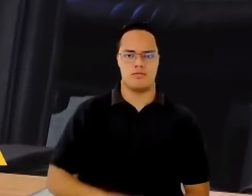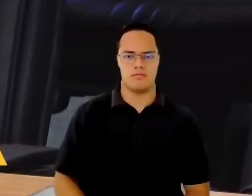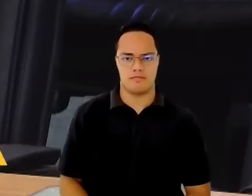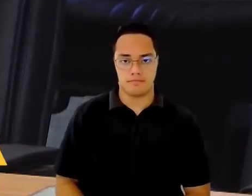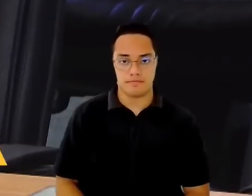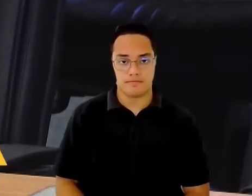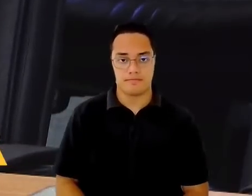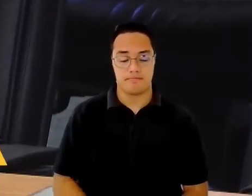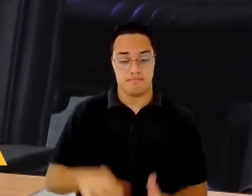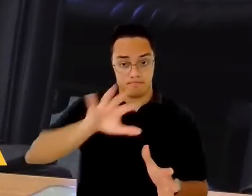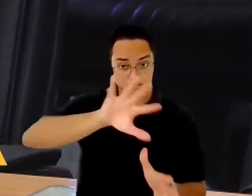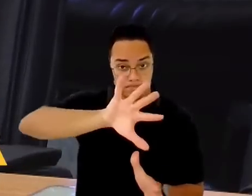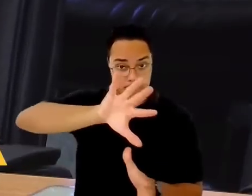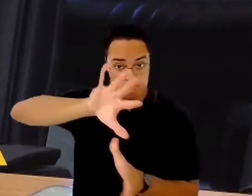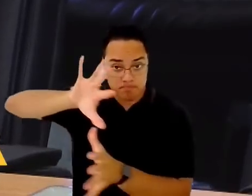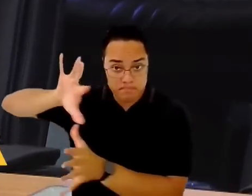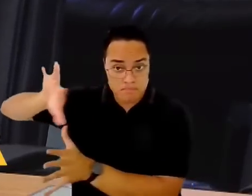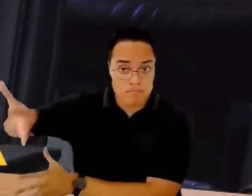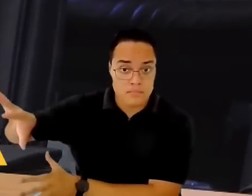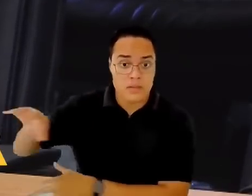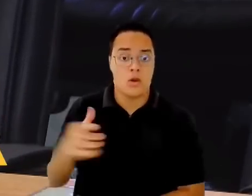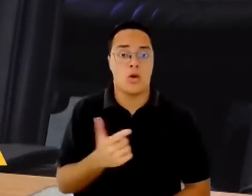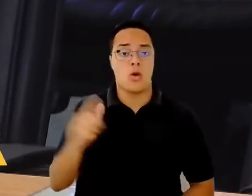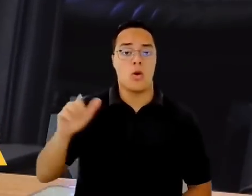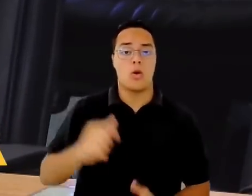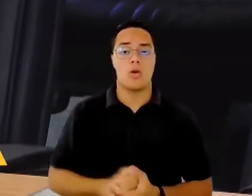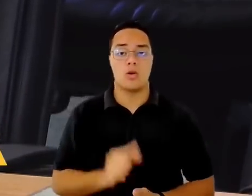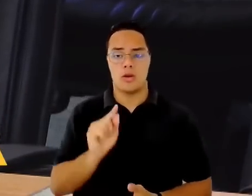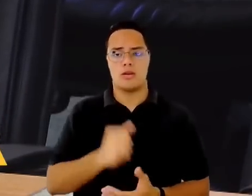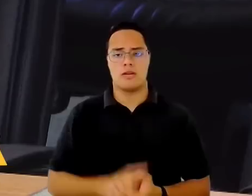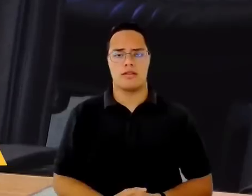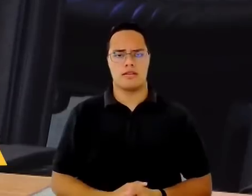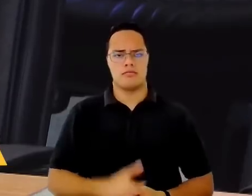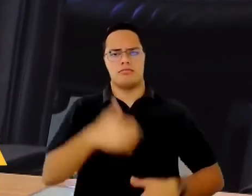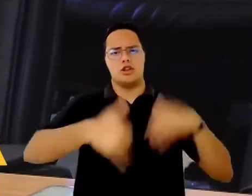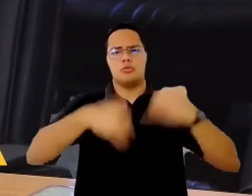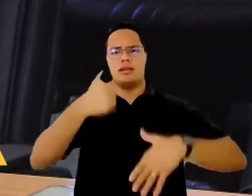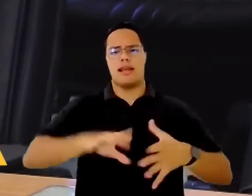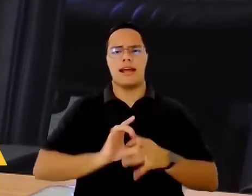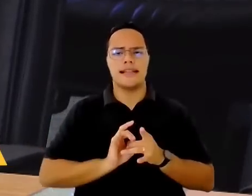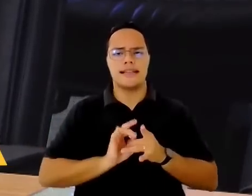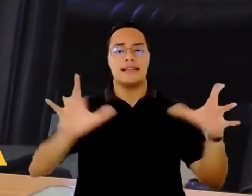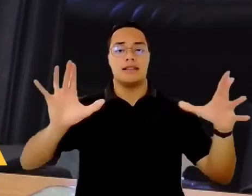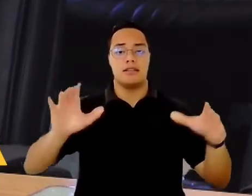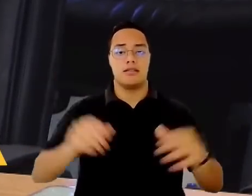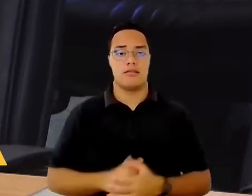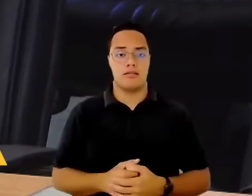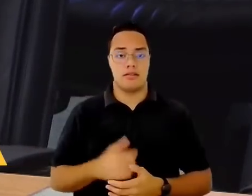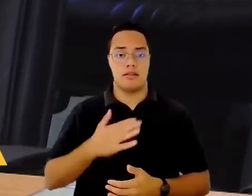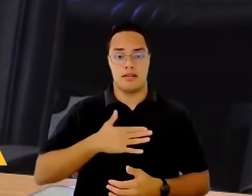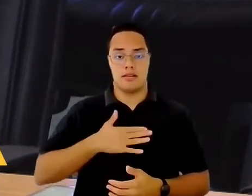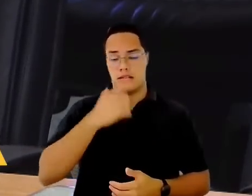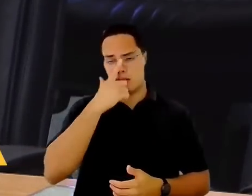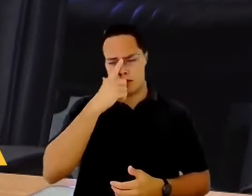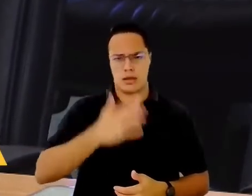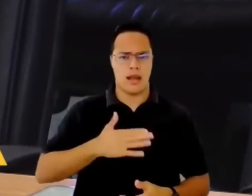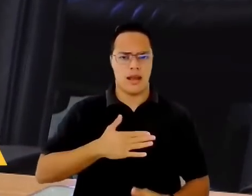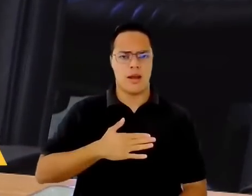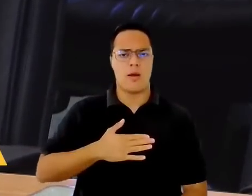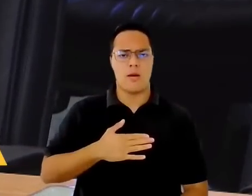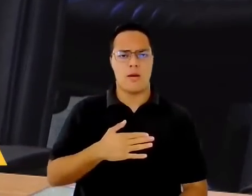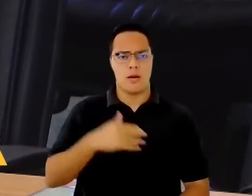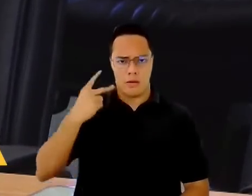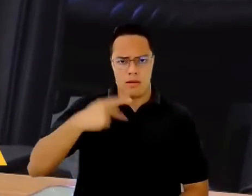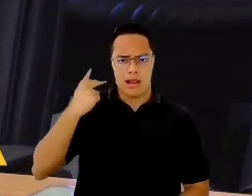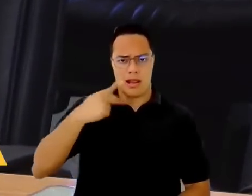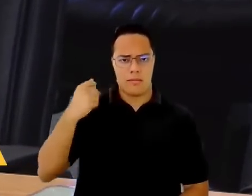aqui trazer é um outro ponto da liberdade de expressão eu fui uma parlamentar que desde o primeiro momento eu